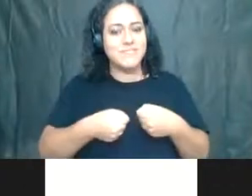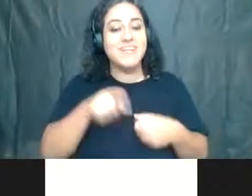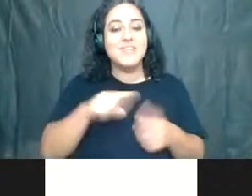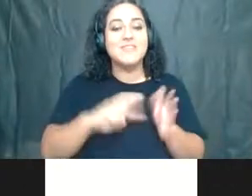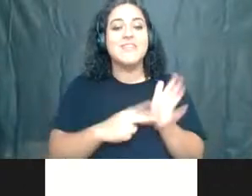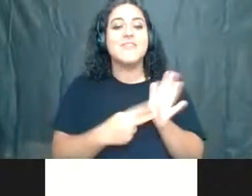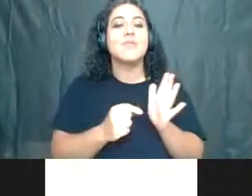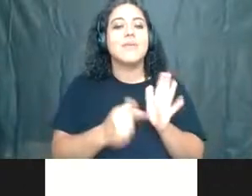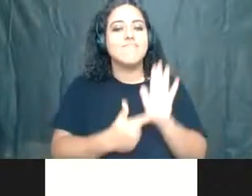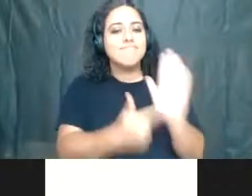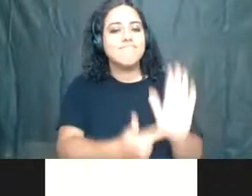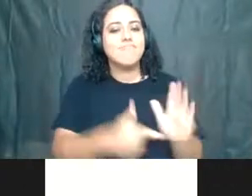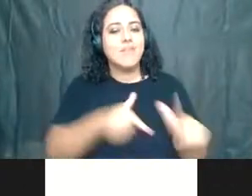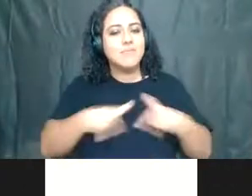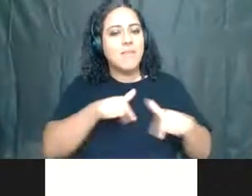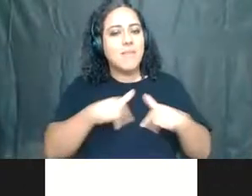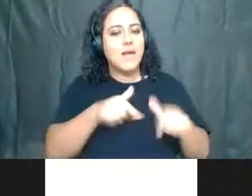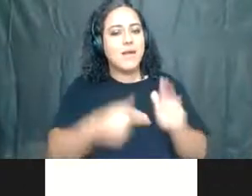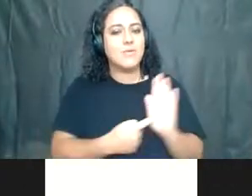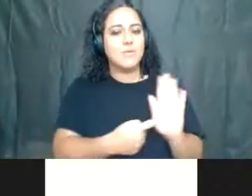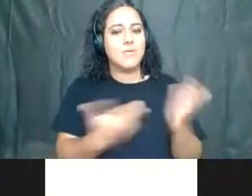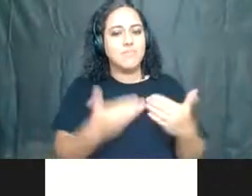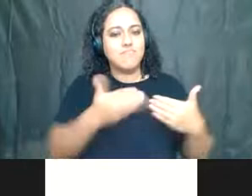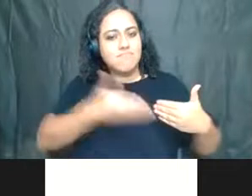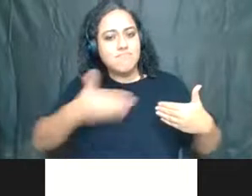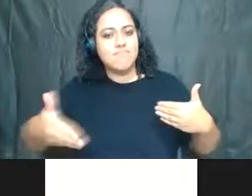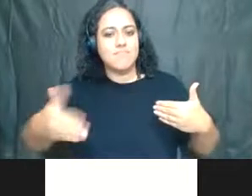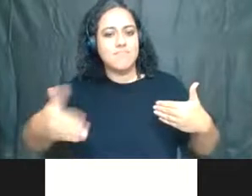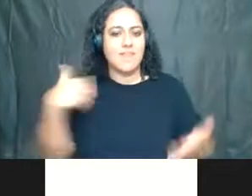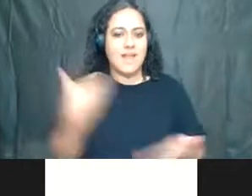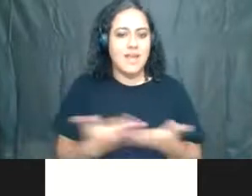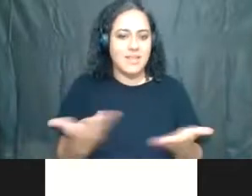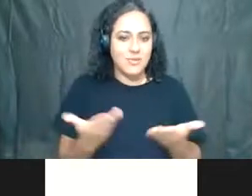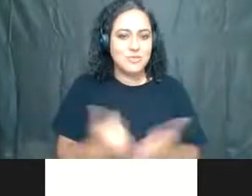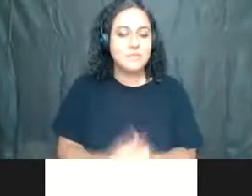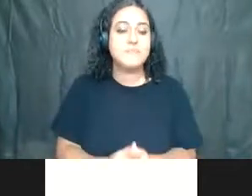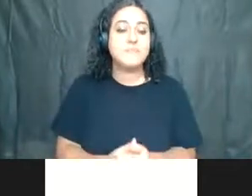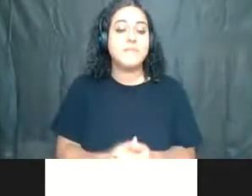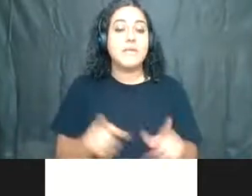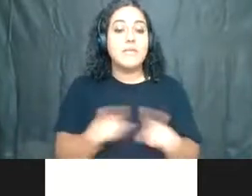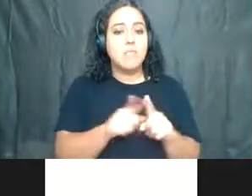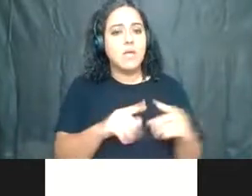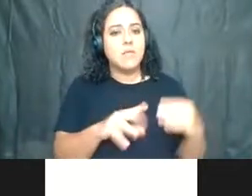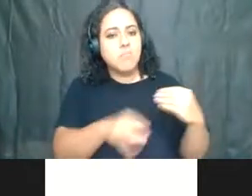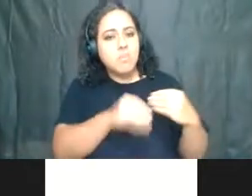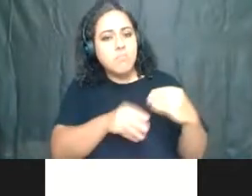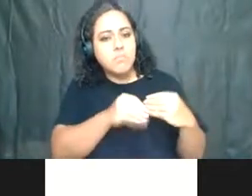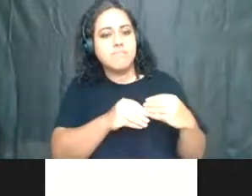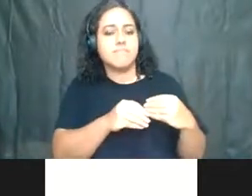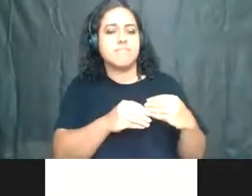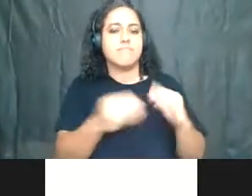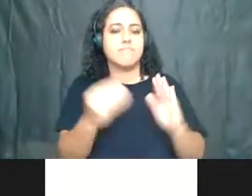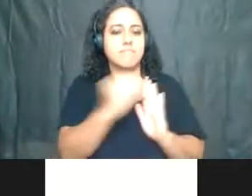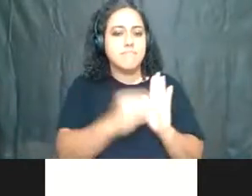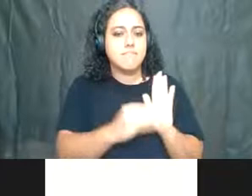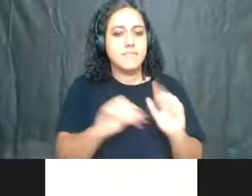trabalho que foi desenvolvido aqui até o momento. Gostaria ainda de complementar alguns dados a respeito do nosso